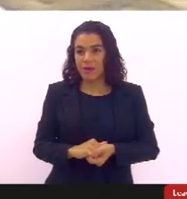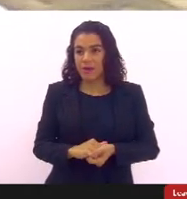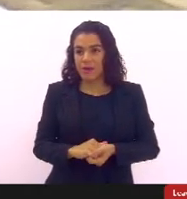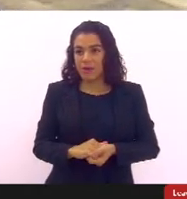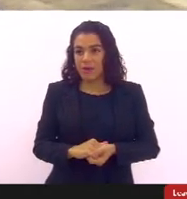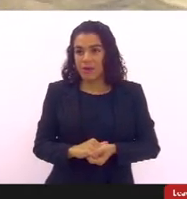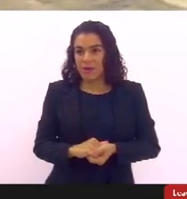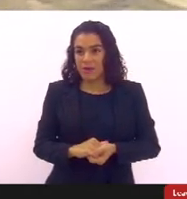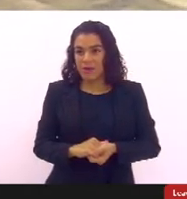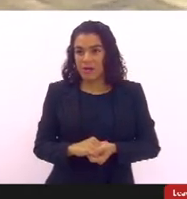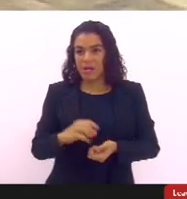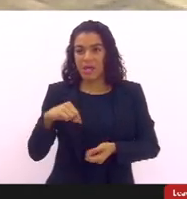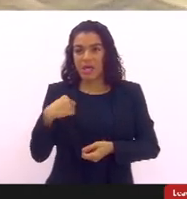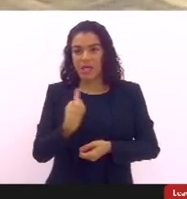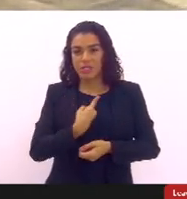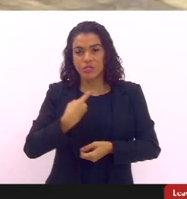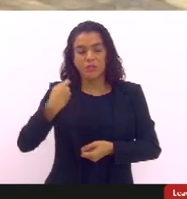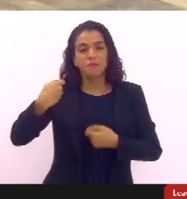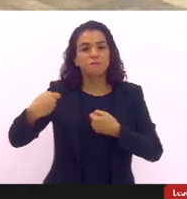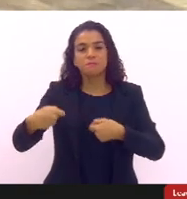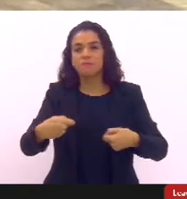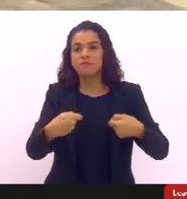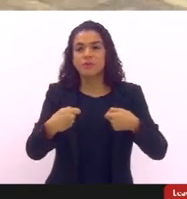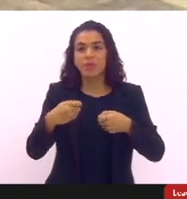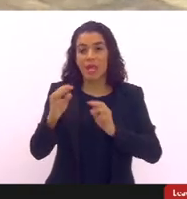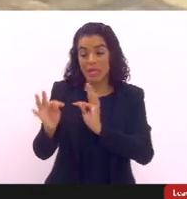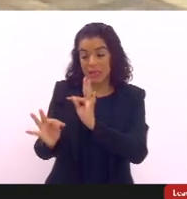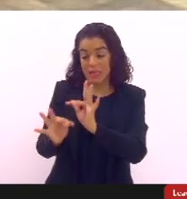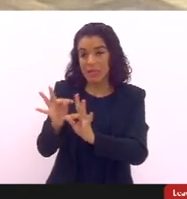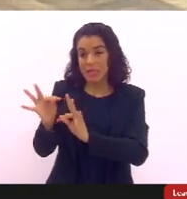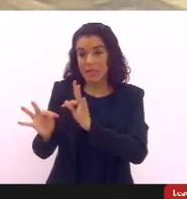A gente não precisa somente tratar